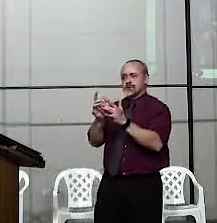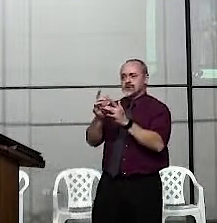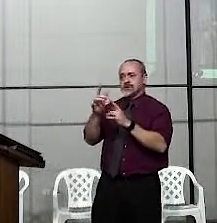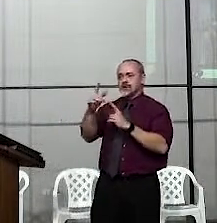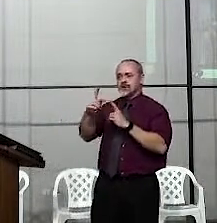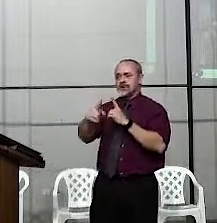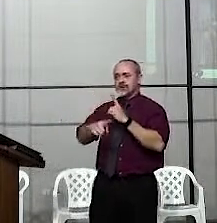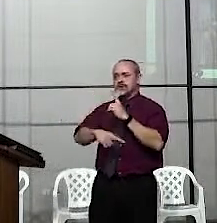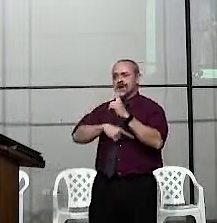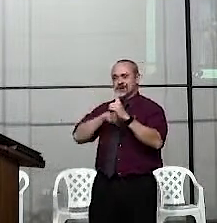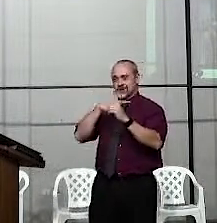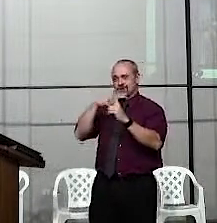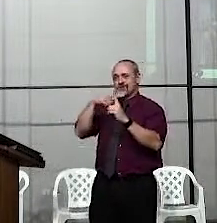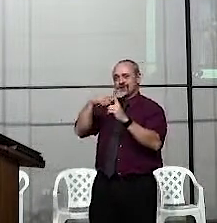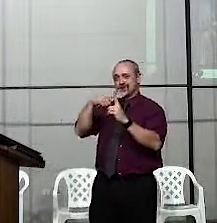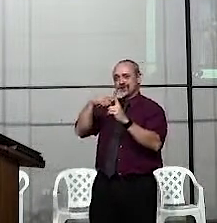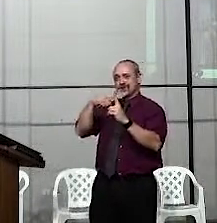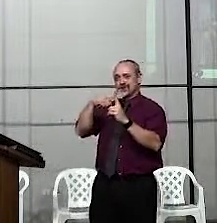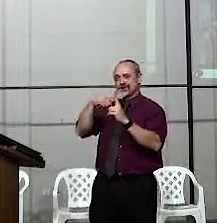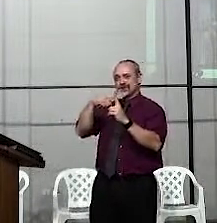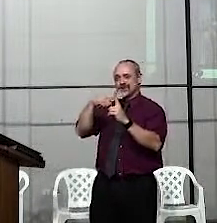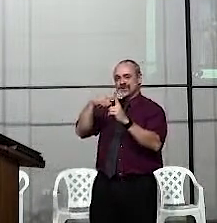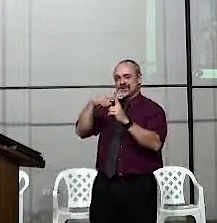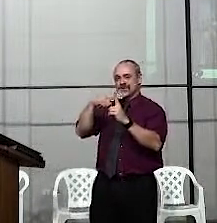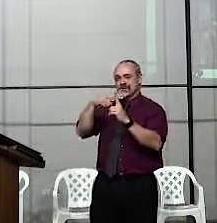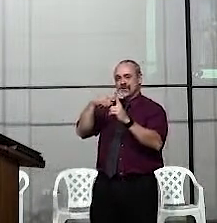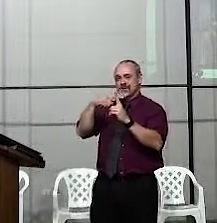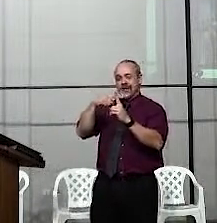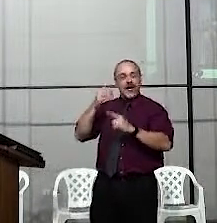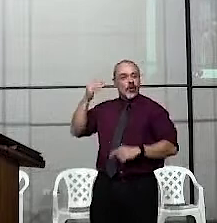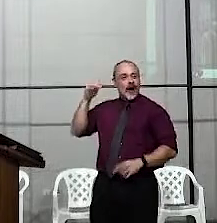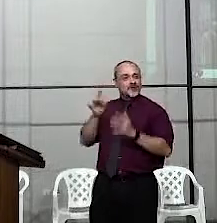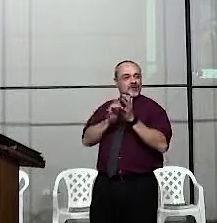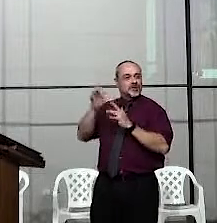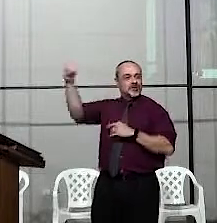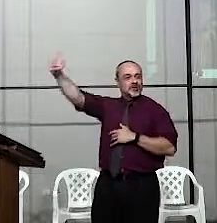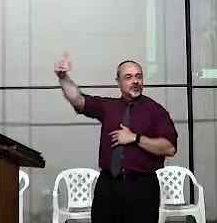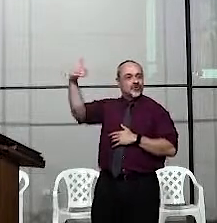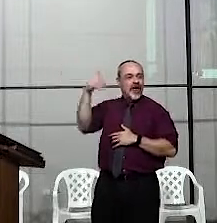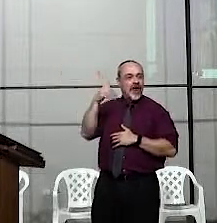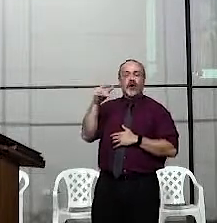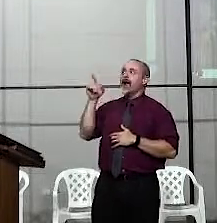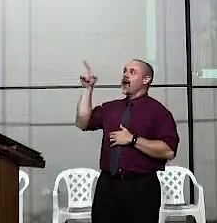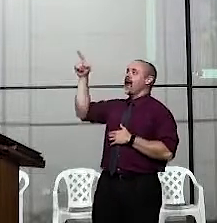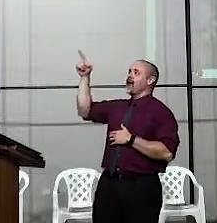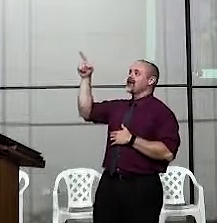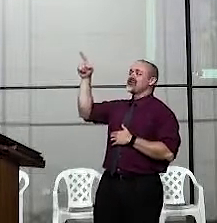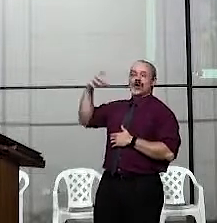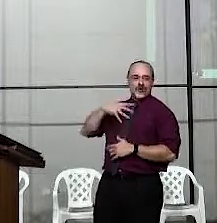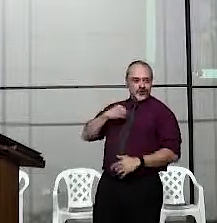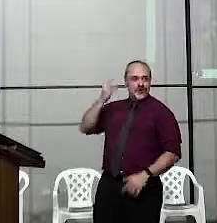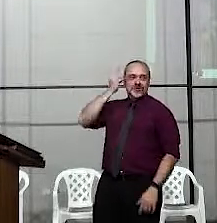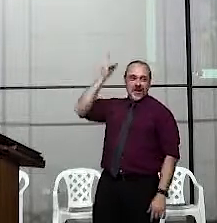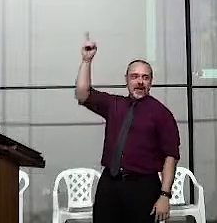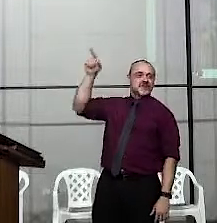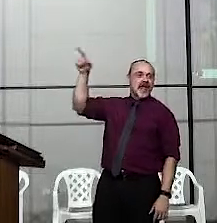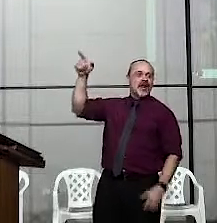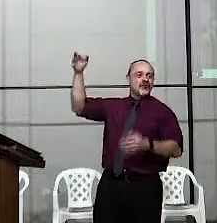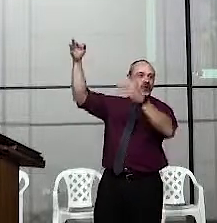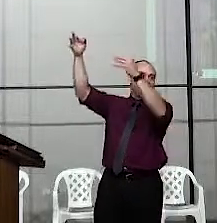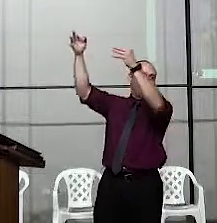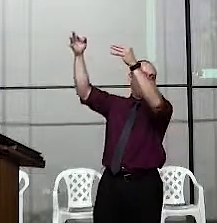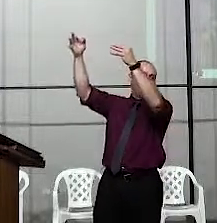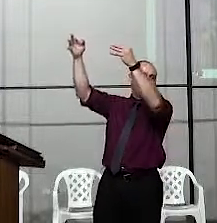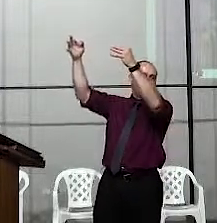Jesus na cruz. E quando Jesus veio, Ele foi o Filho de Deus,